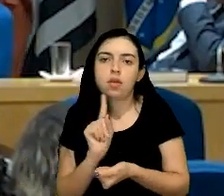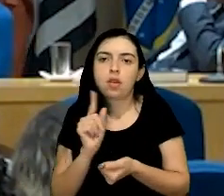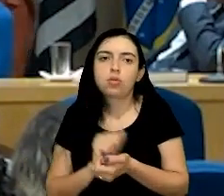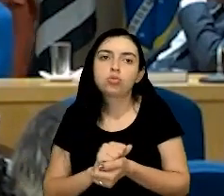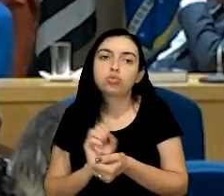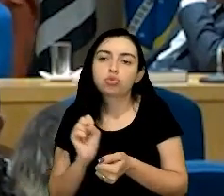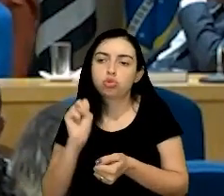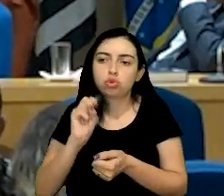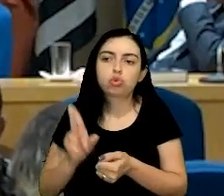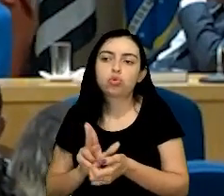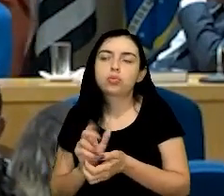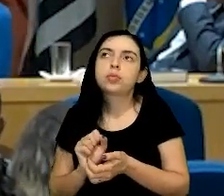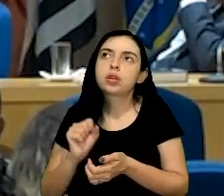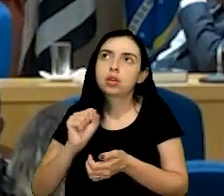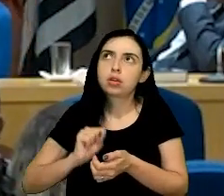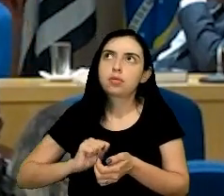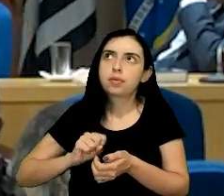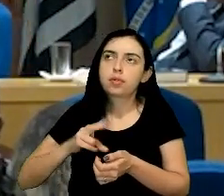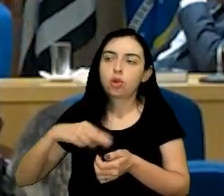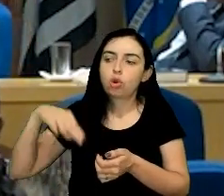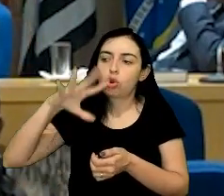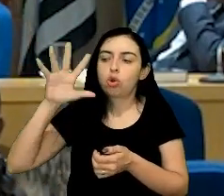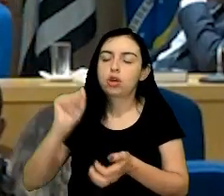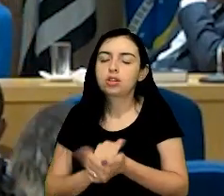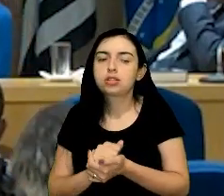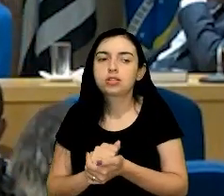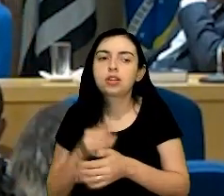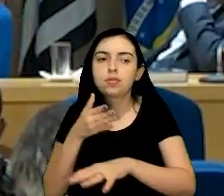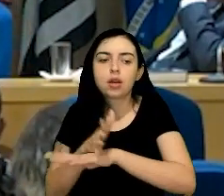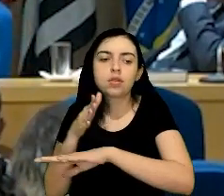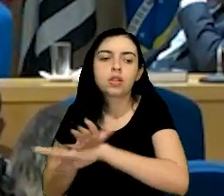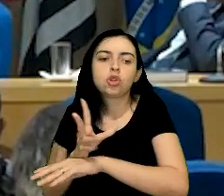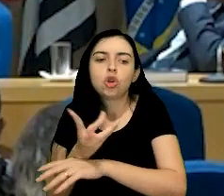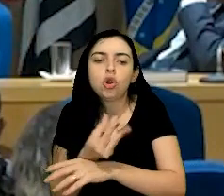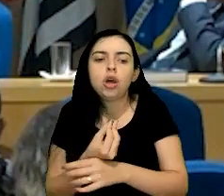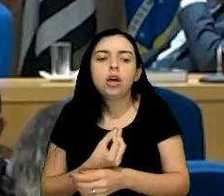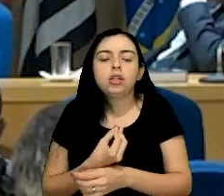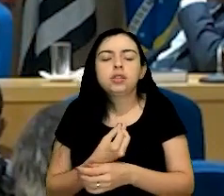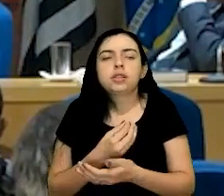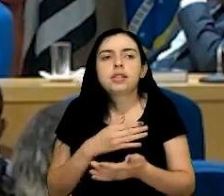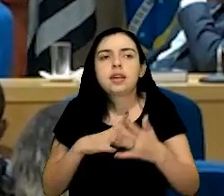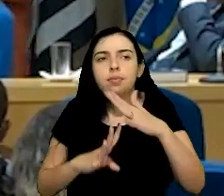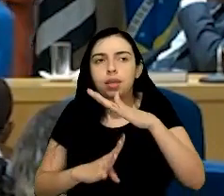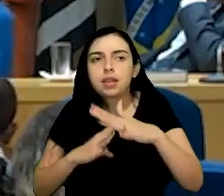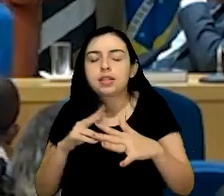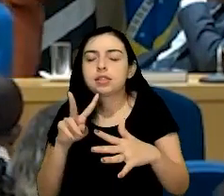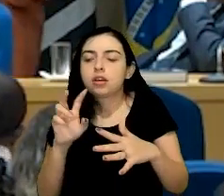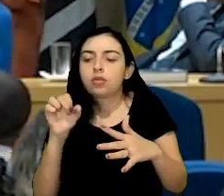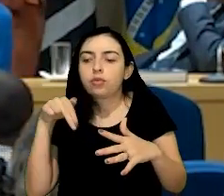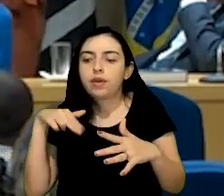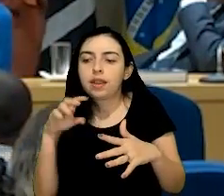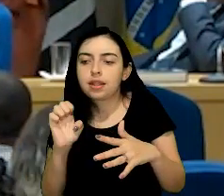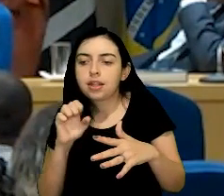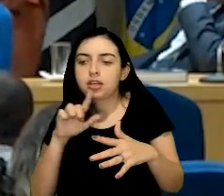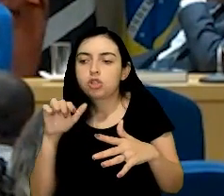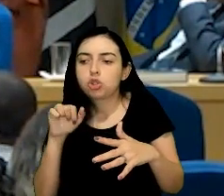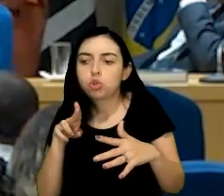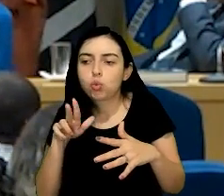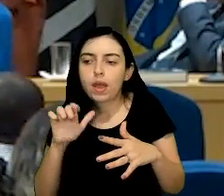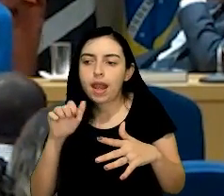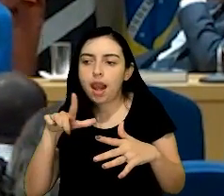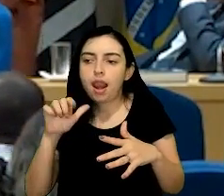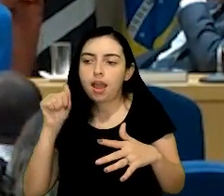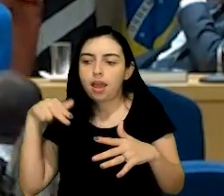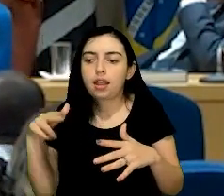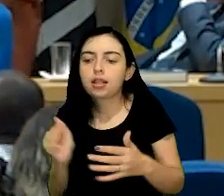aqui. Quando as migrações venezuelanas iniciaram, então nós fizemos com o grupo de Roraima esse livro de migrações